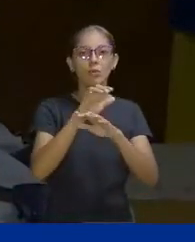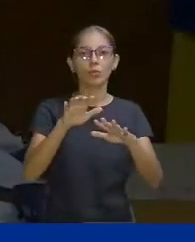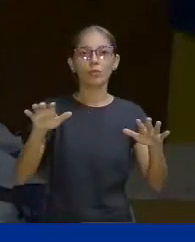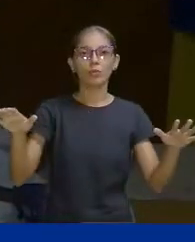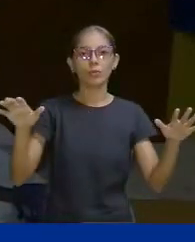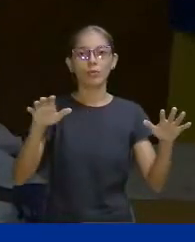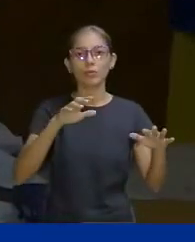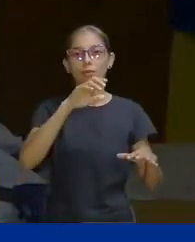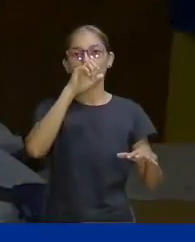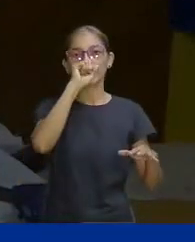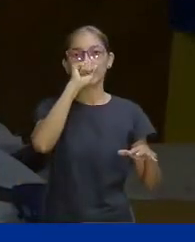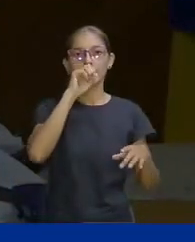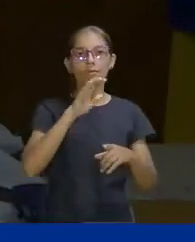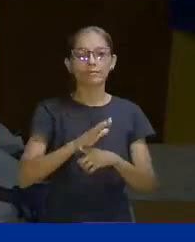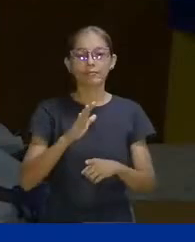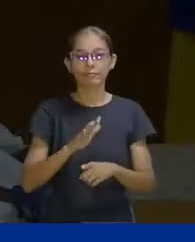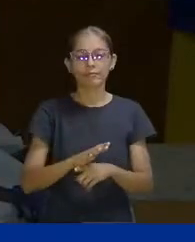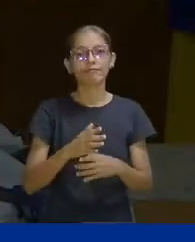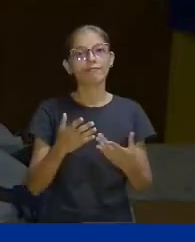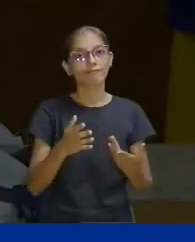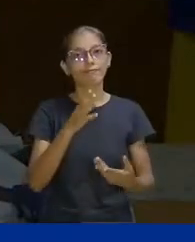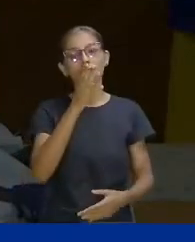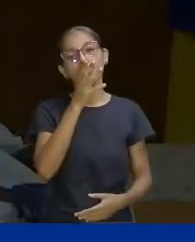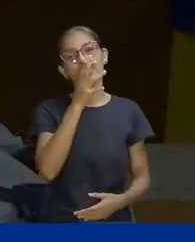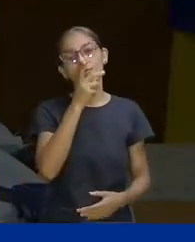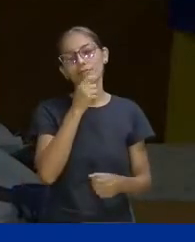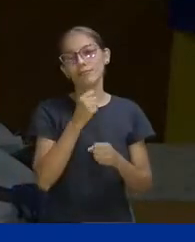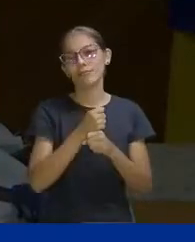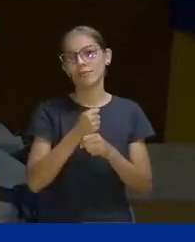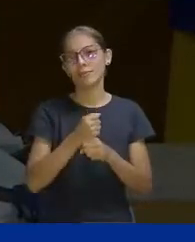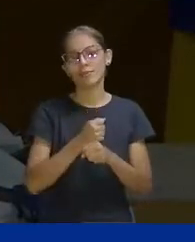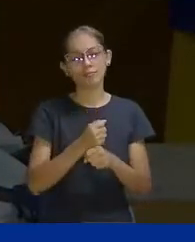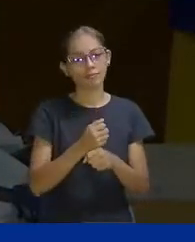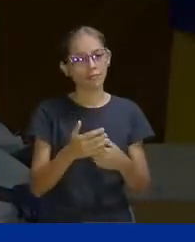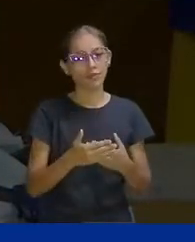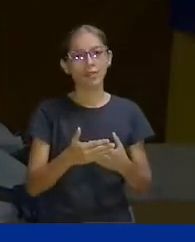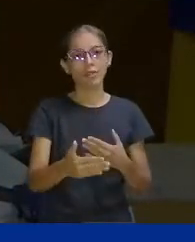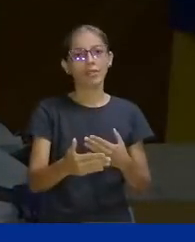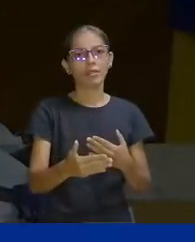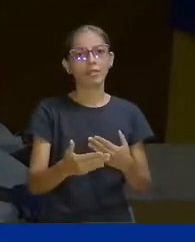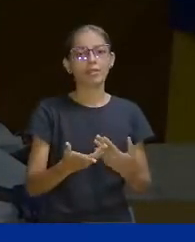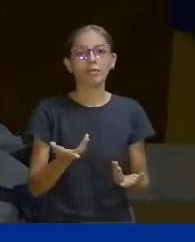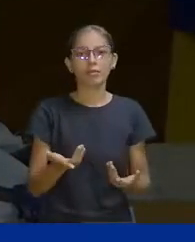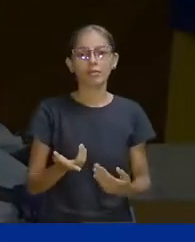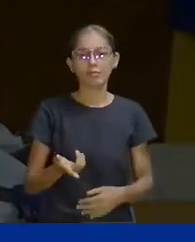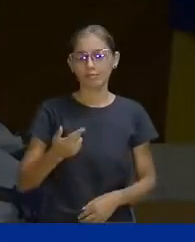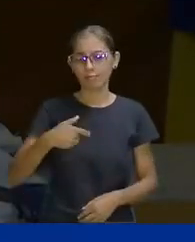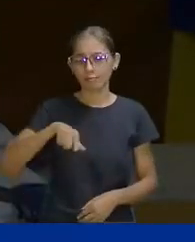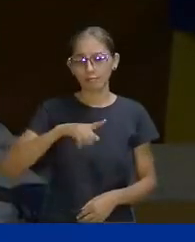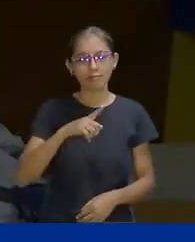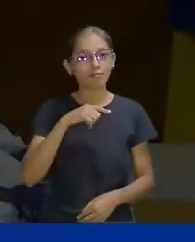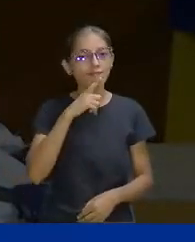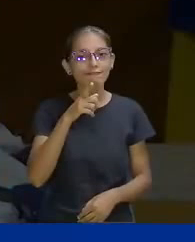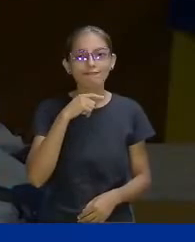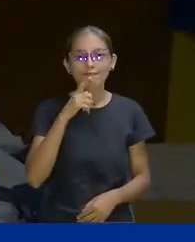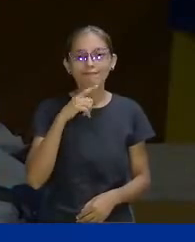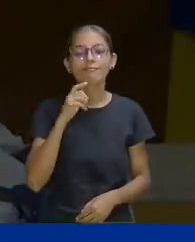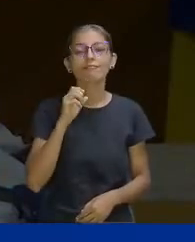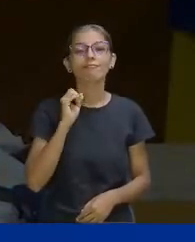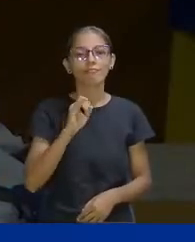no planeta, vai demorar aí anos que a nossa geração, nenhum de nós que está aqui dentro vai estar